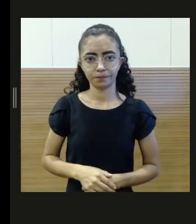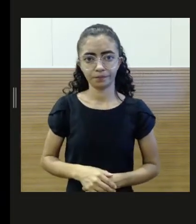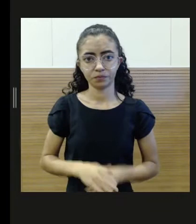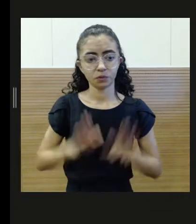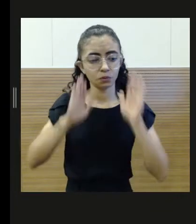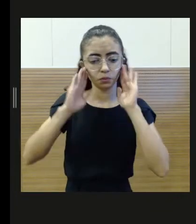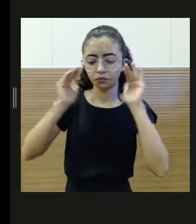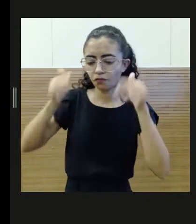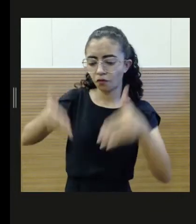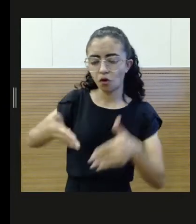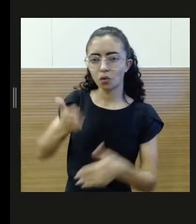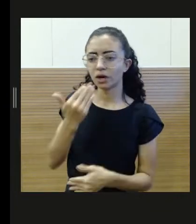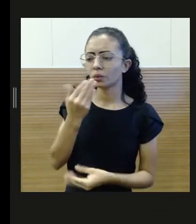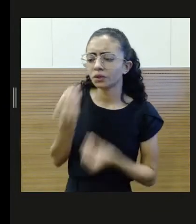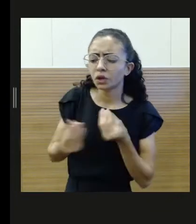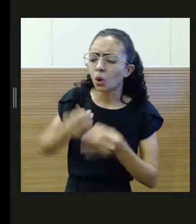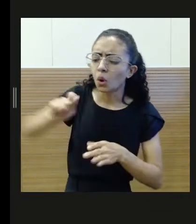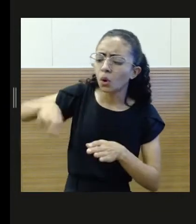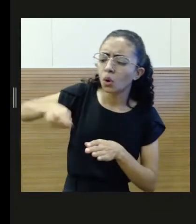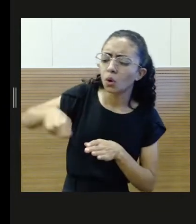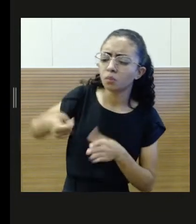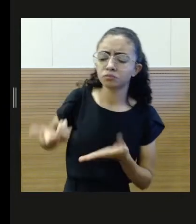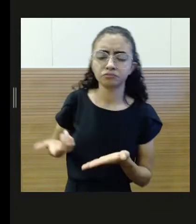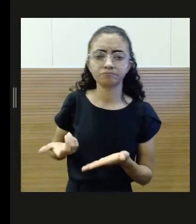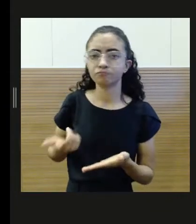comidas, como a comida é feita.